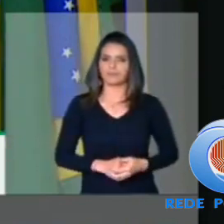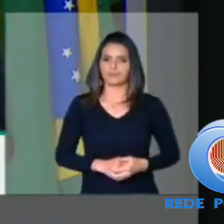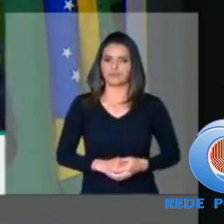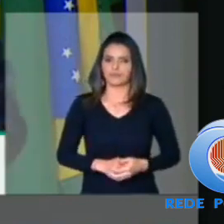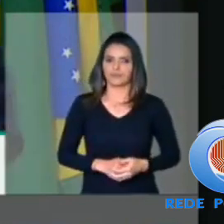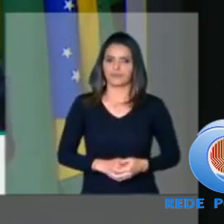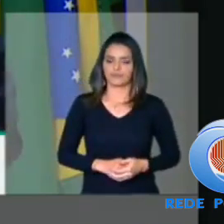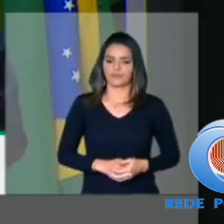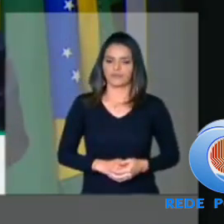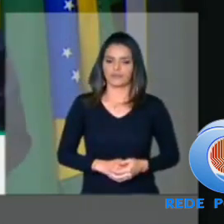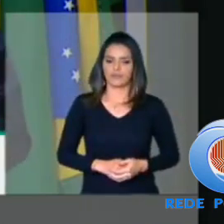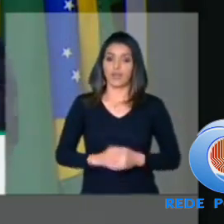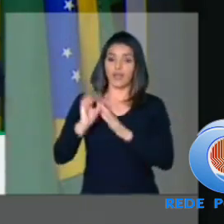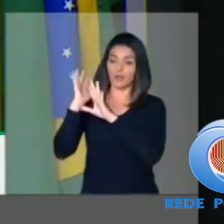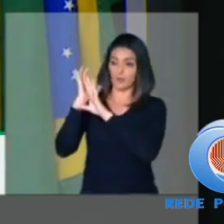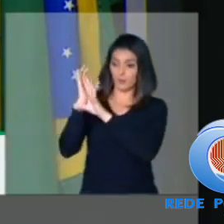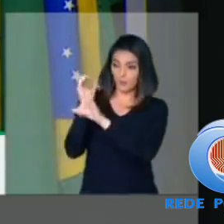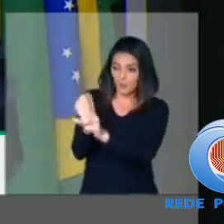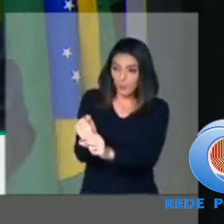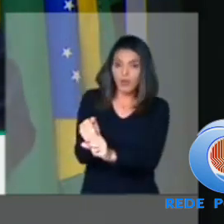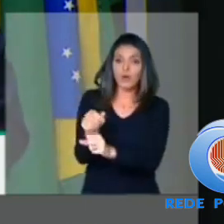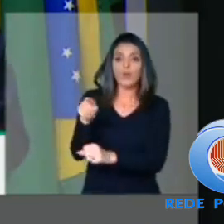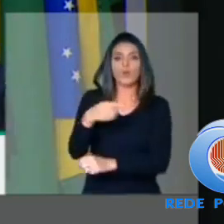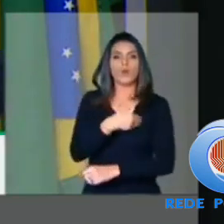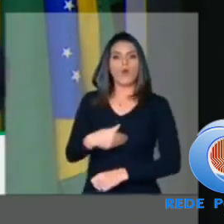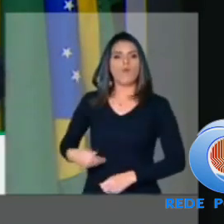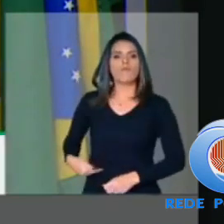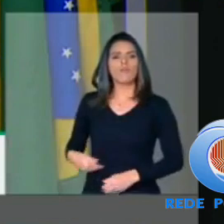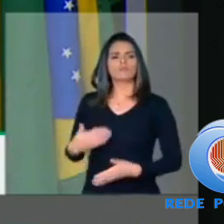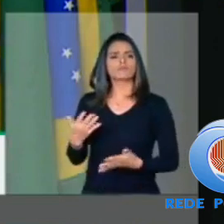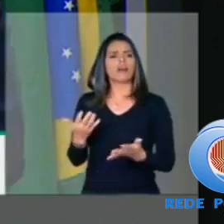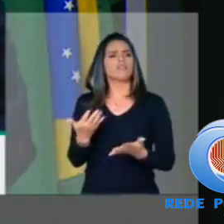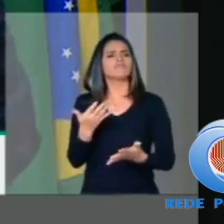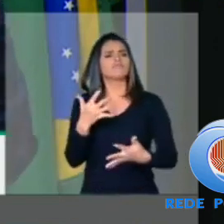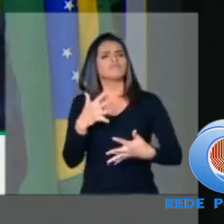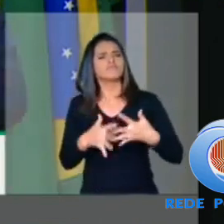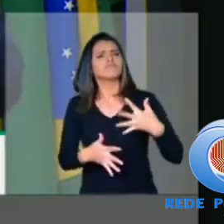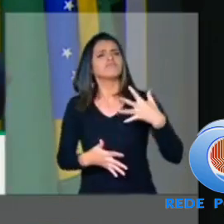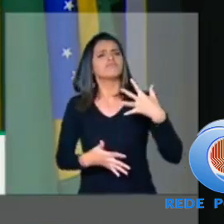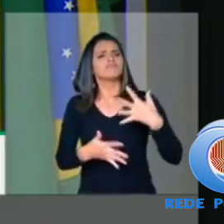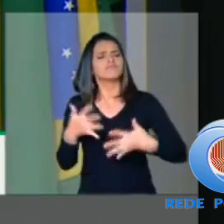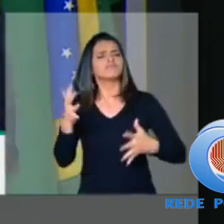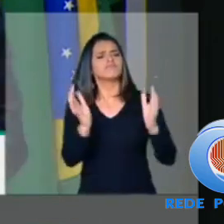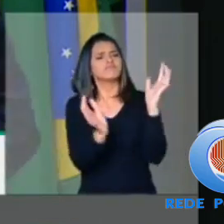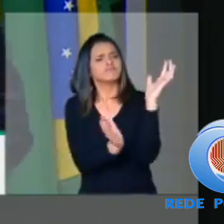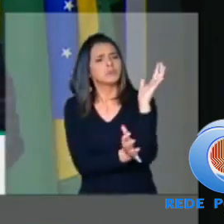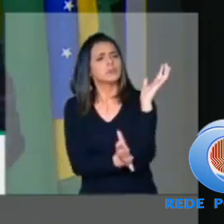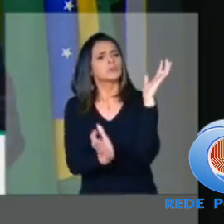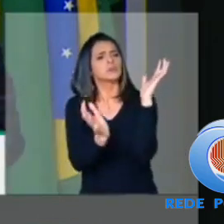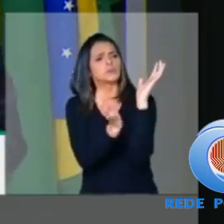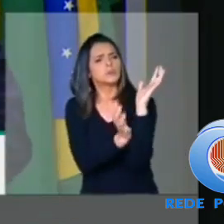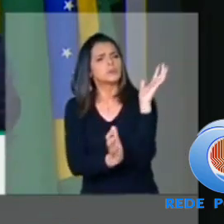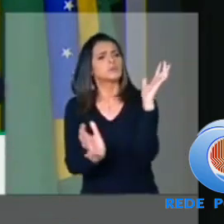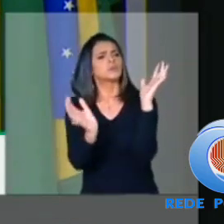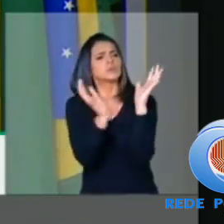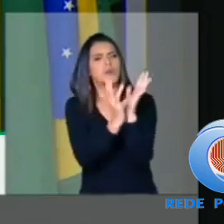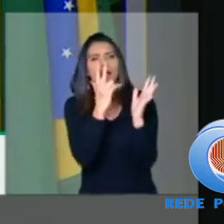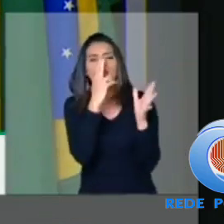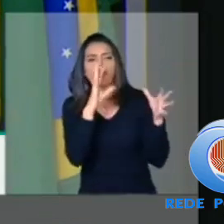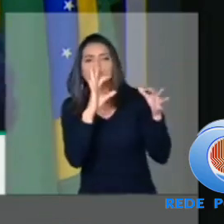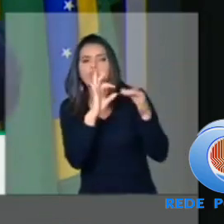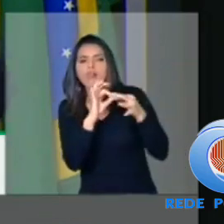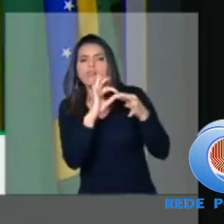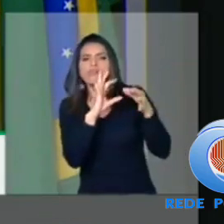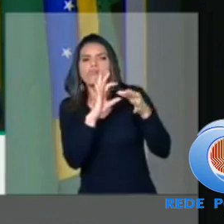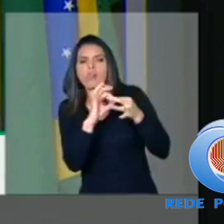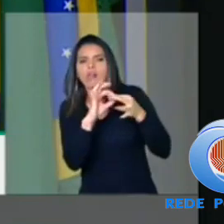longo desses últimos anos, impedindo, burocratizando, amarrando as relações que